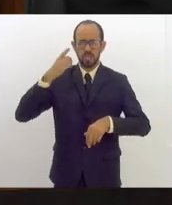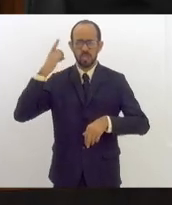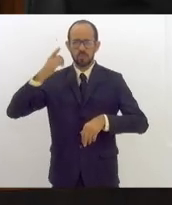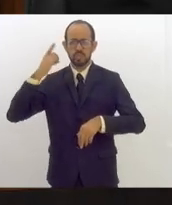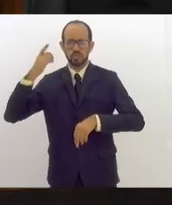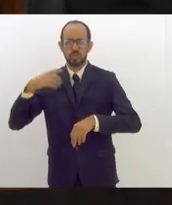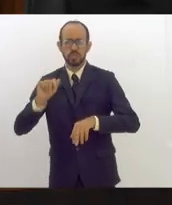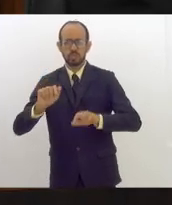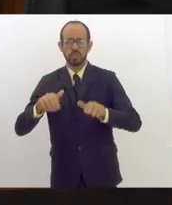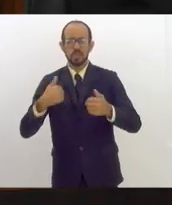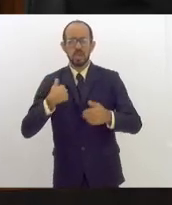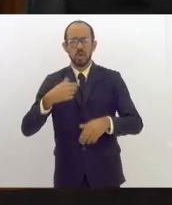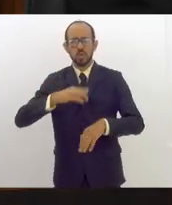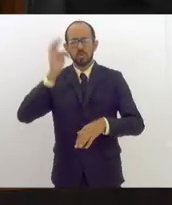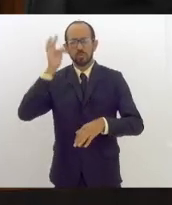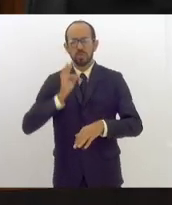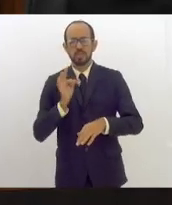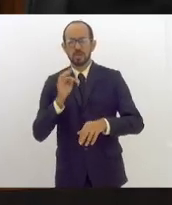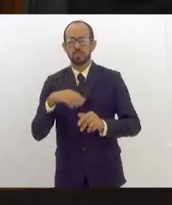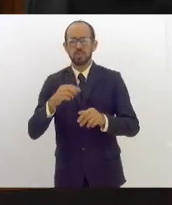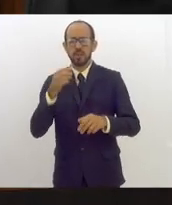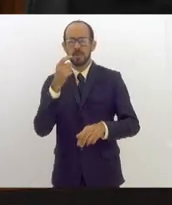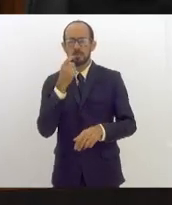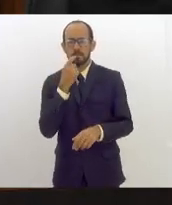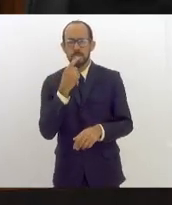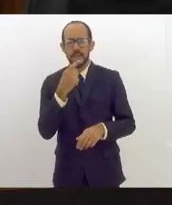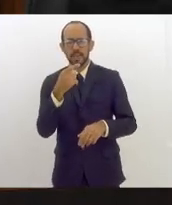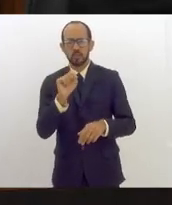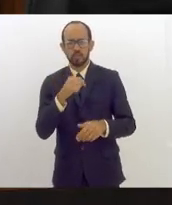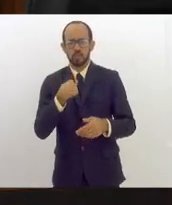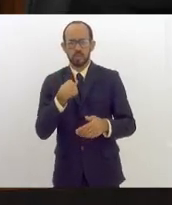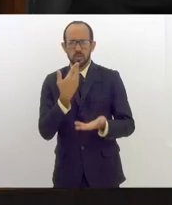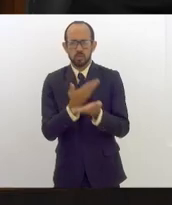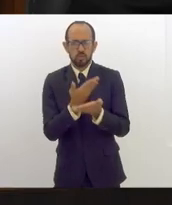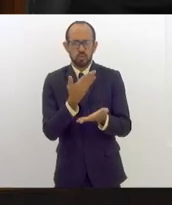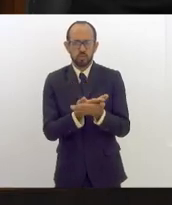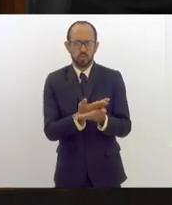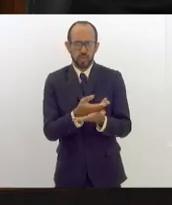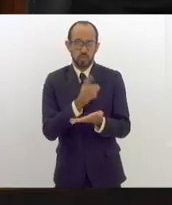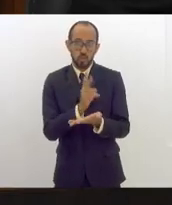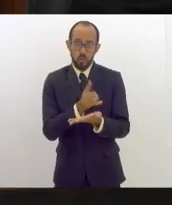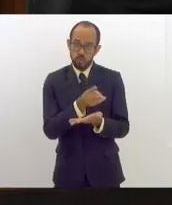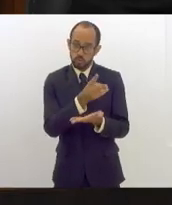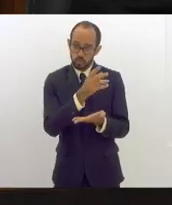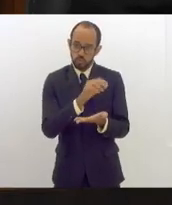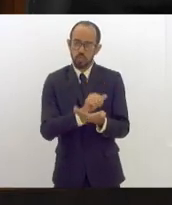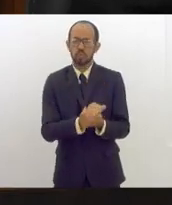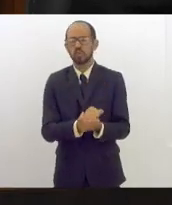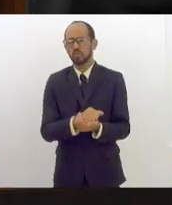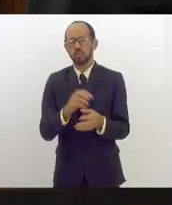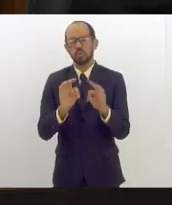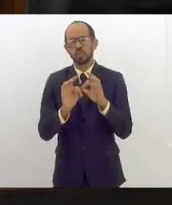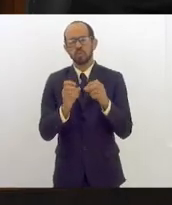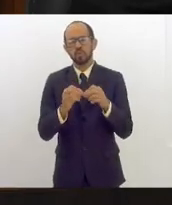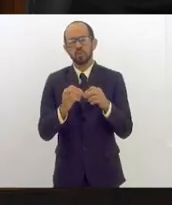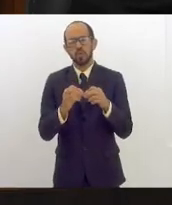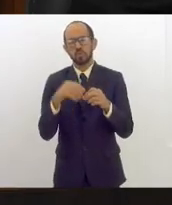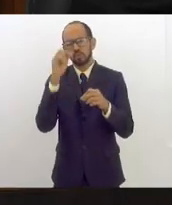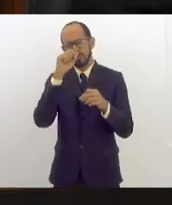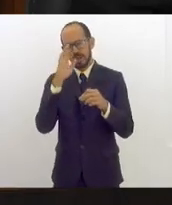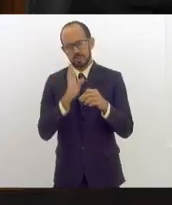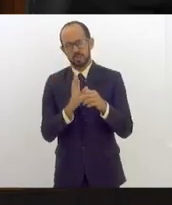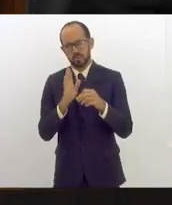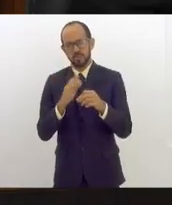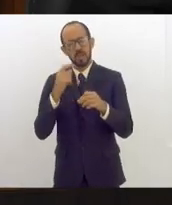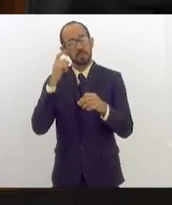testemunhei muito de perto estudante que foi ainda sou do nosso Brasil do que acontece do que eu imaginava que